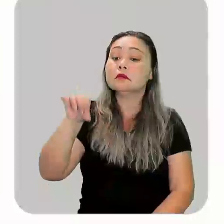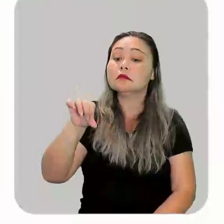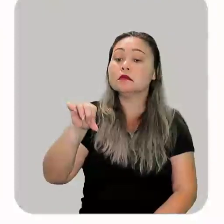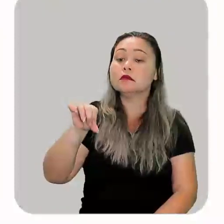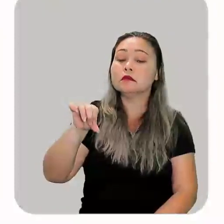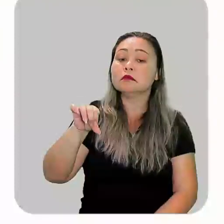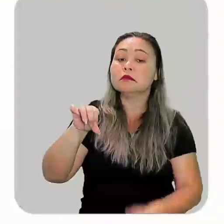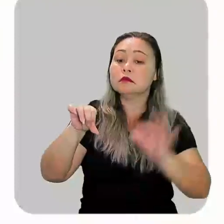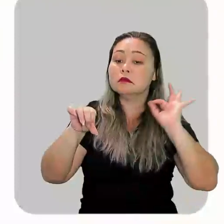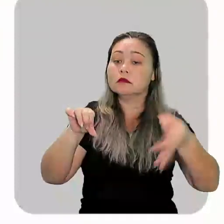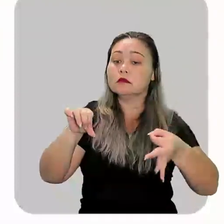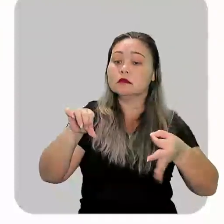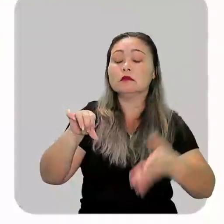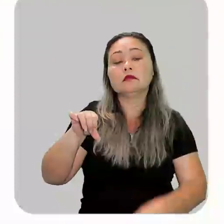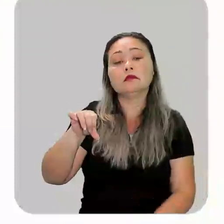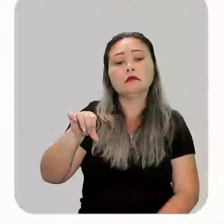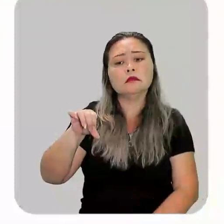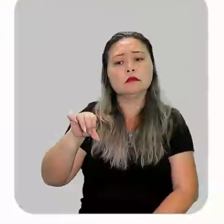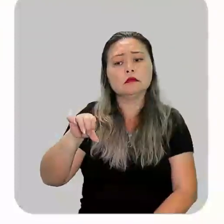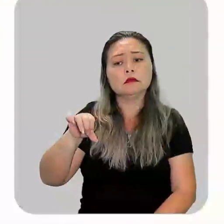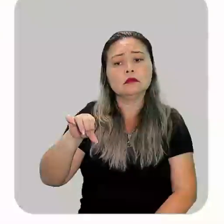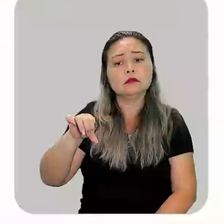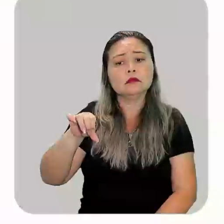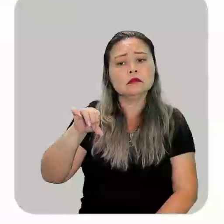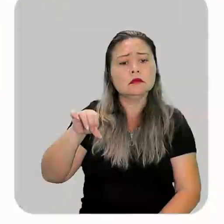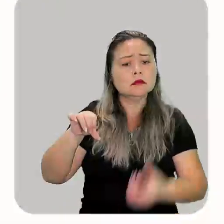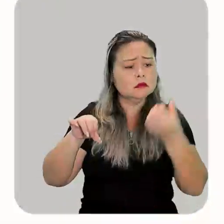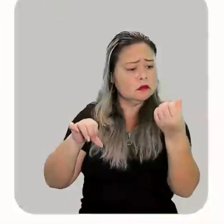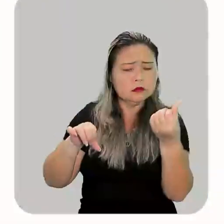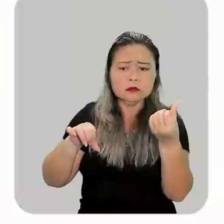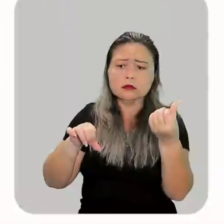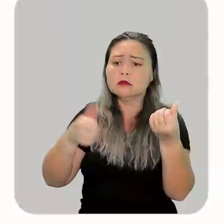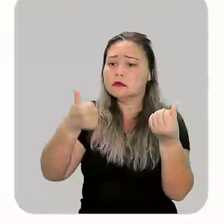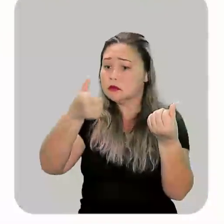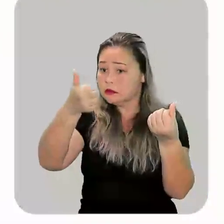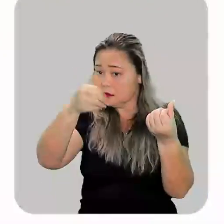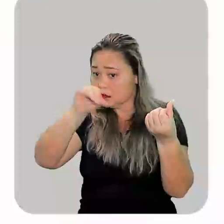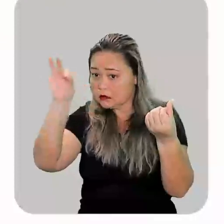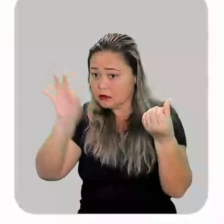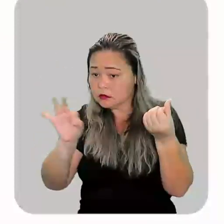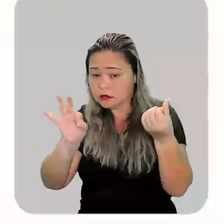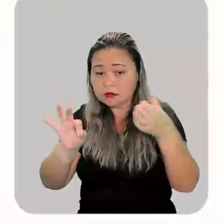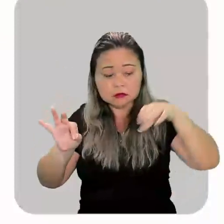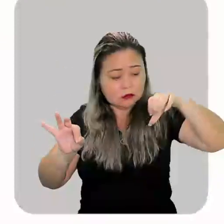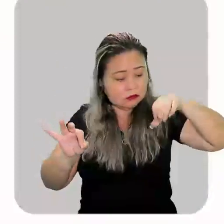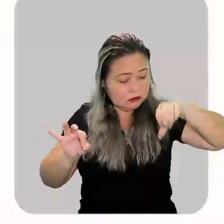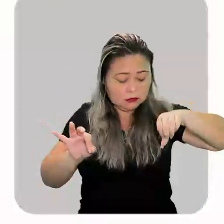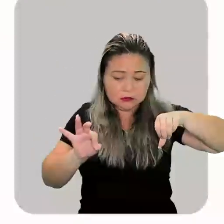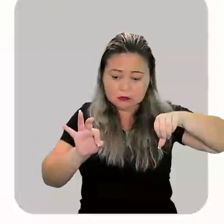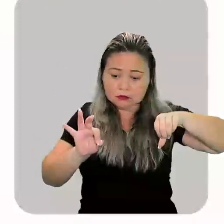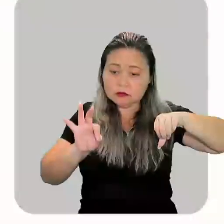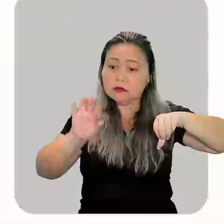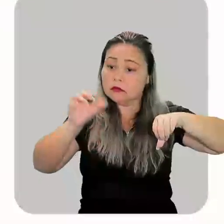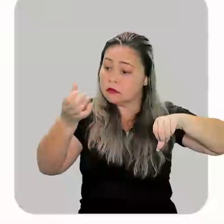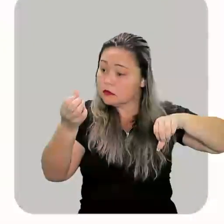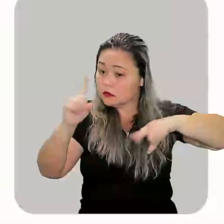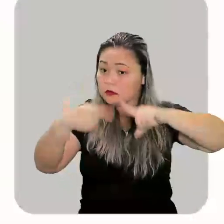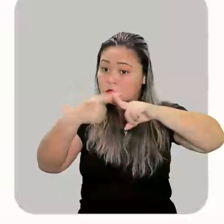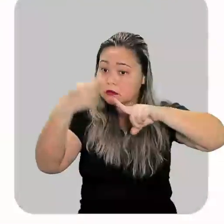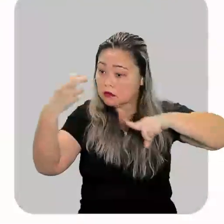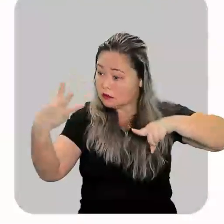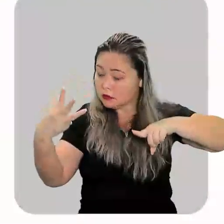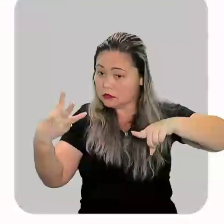9, correto? Uhum. Ah, mas o 6 é o 100%, correto? O 9 é 6 mais